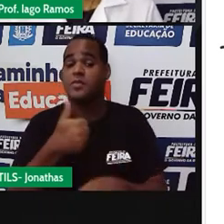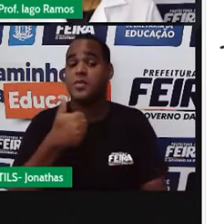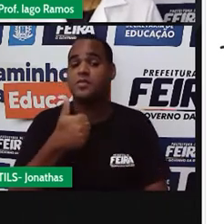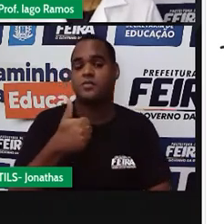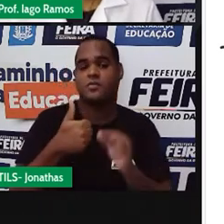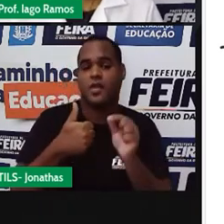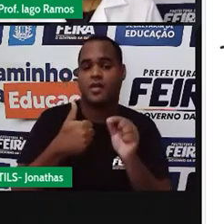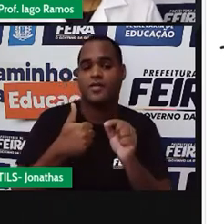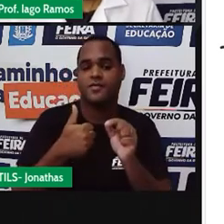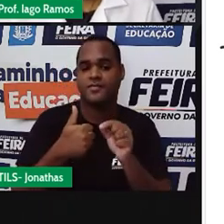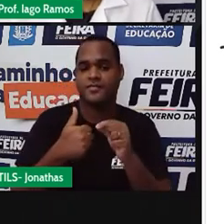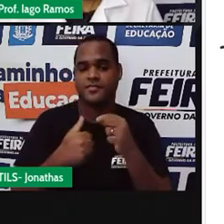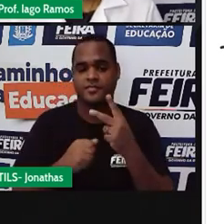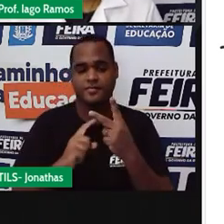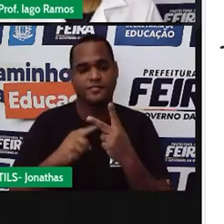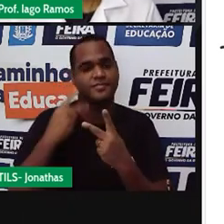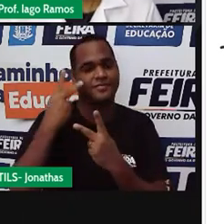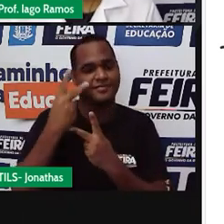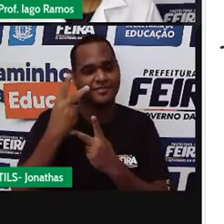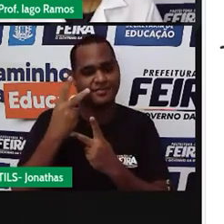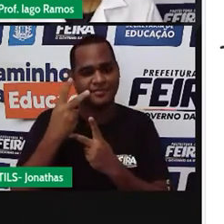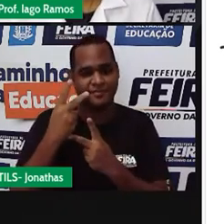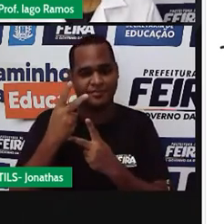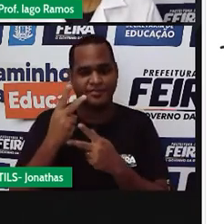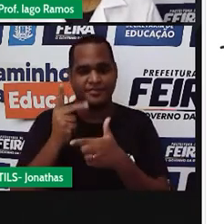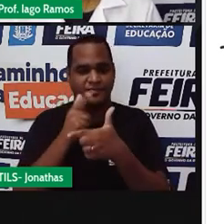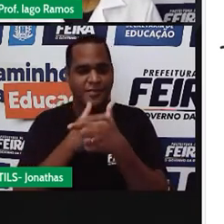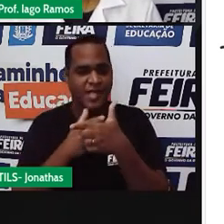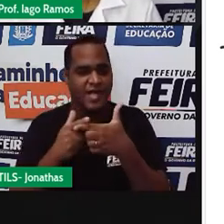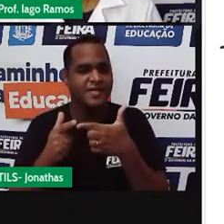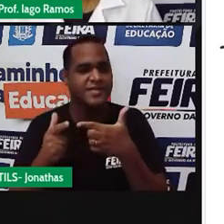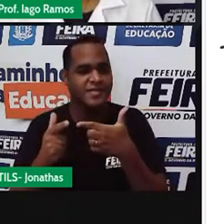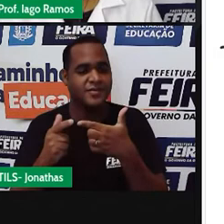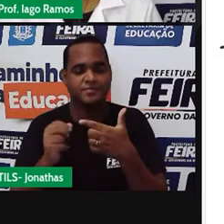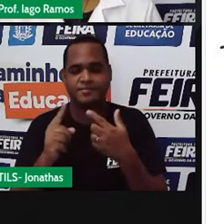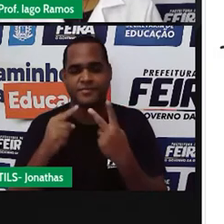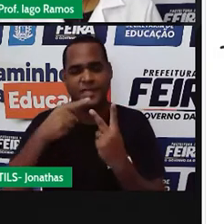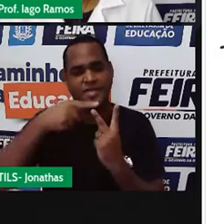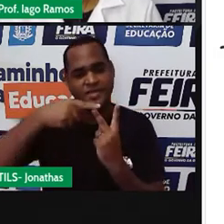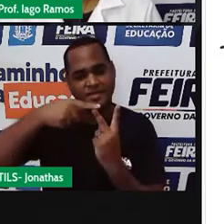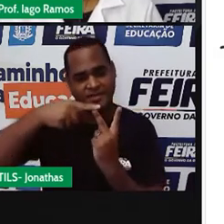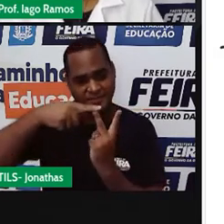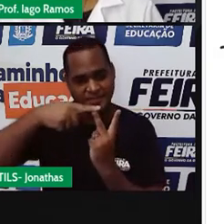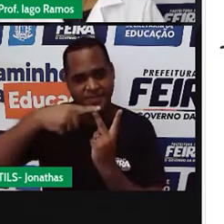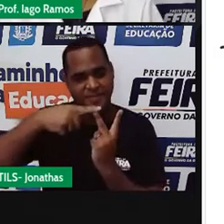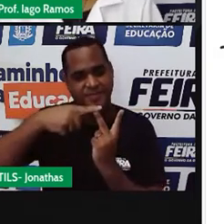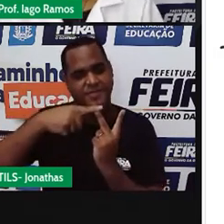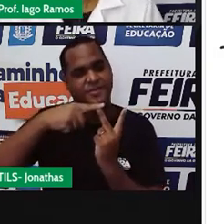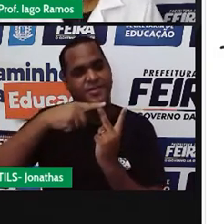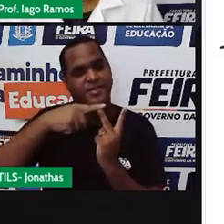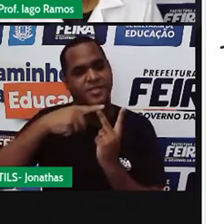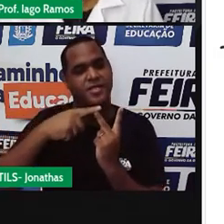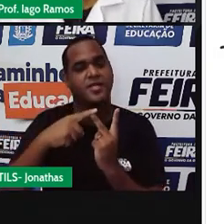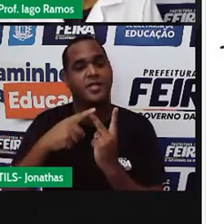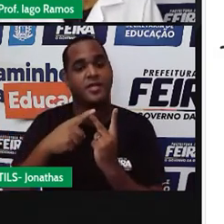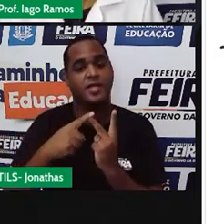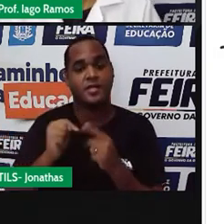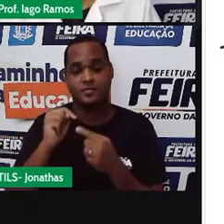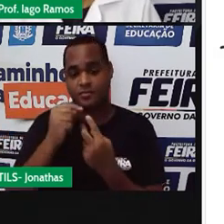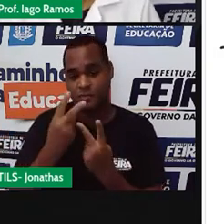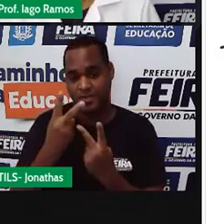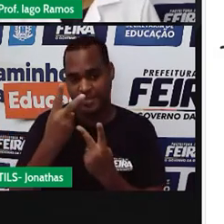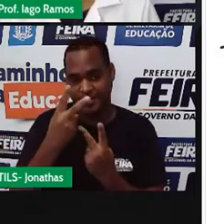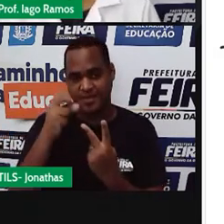contas que envolvem potências e raízes tá primeiro faz essas